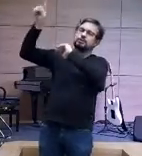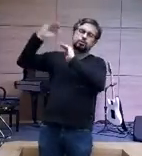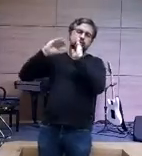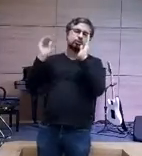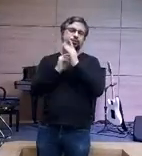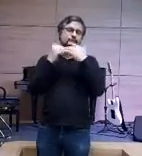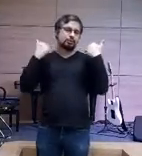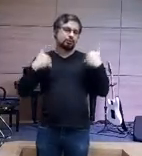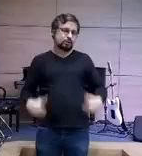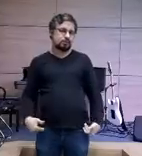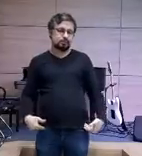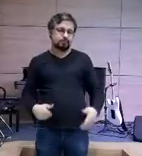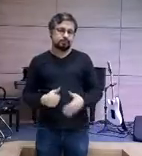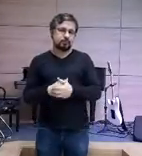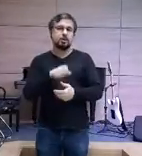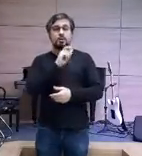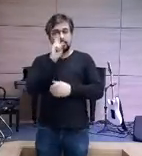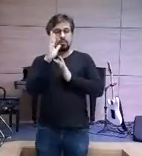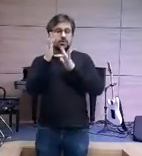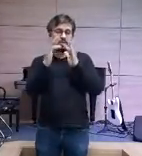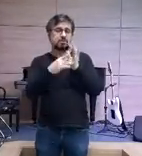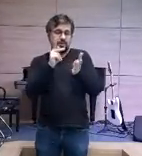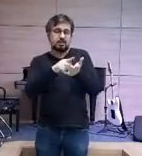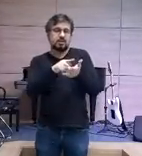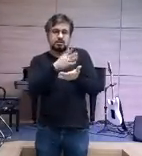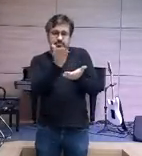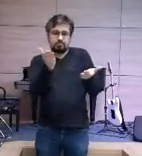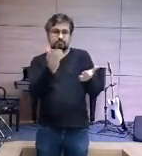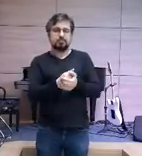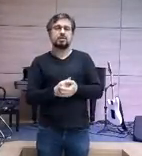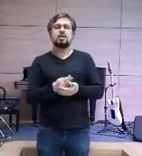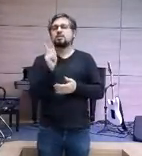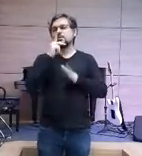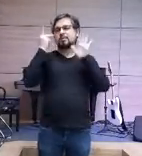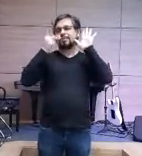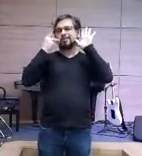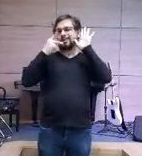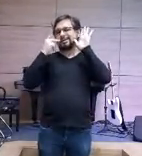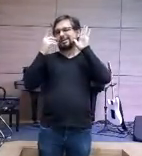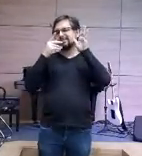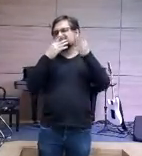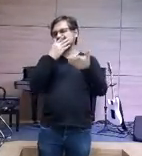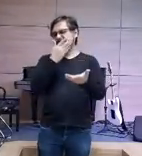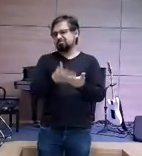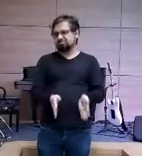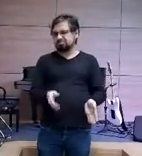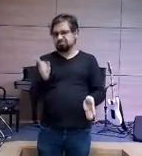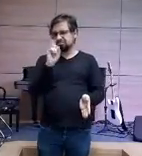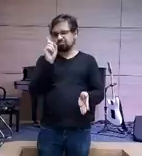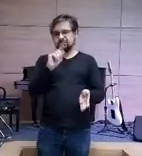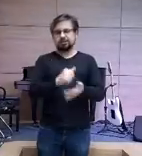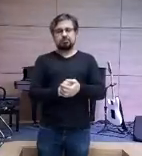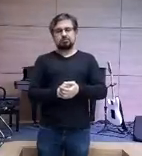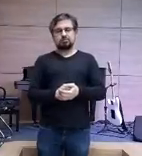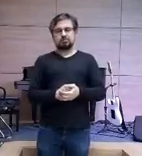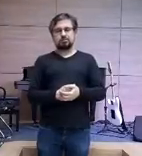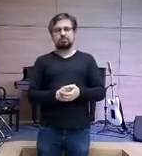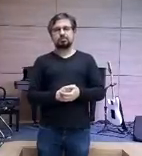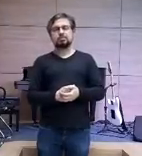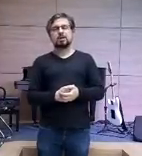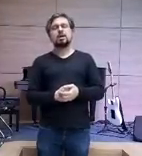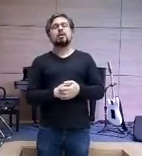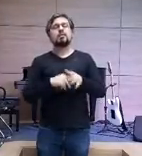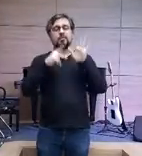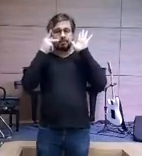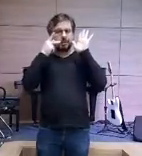com tudo que sou e que em nome de Jesus seja assim não que seja uma promessa que possa cair ao Léo